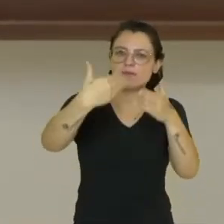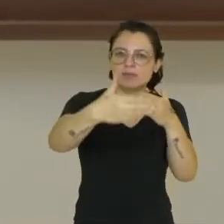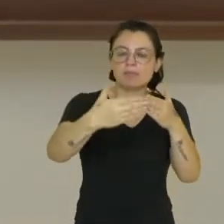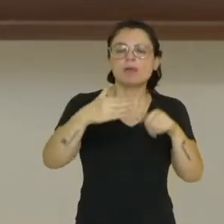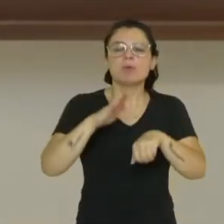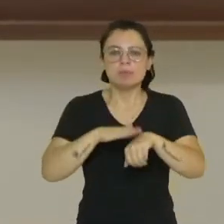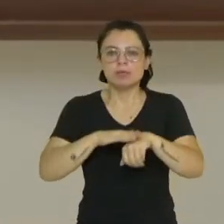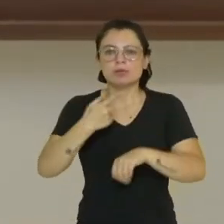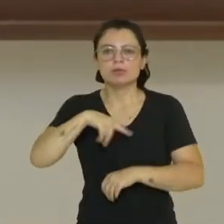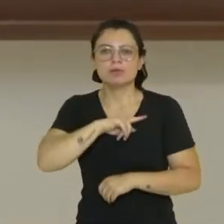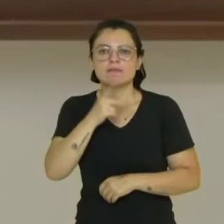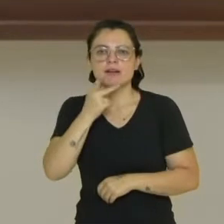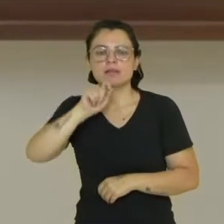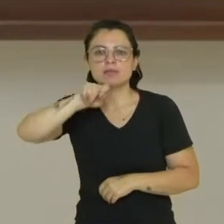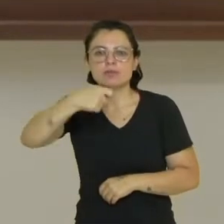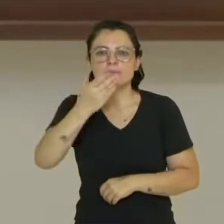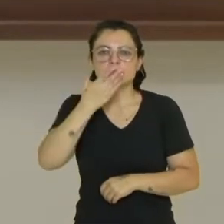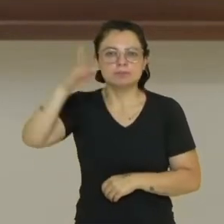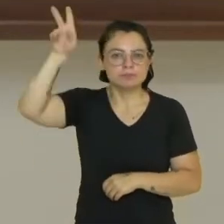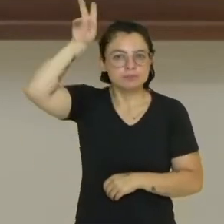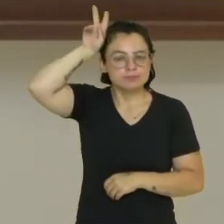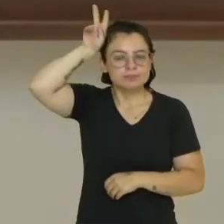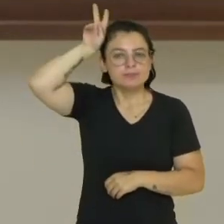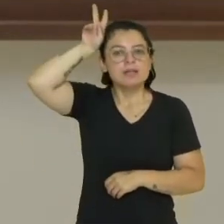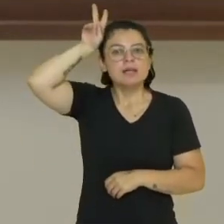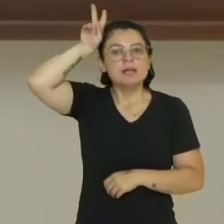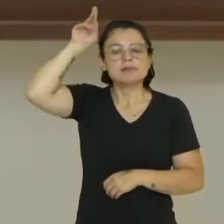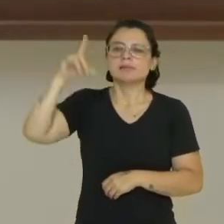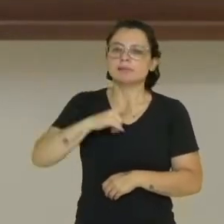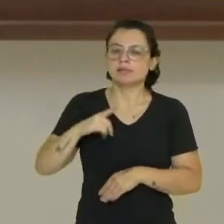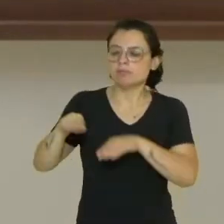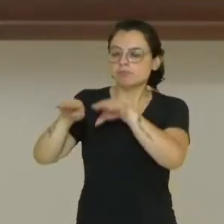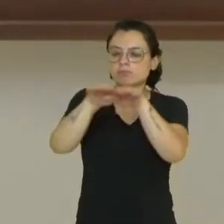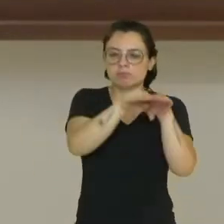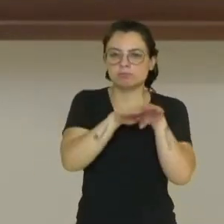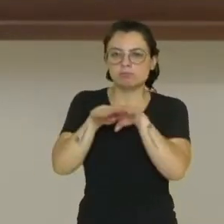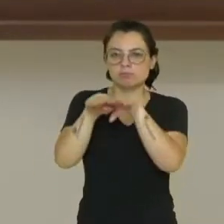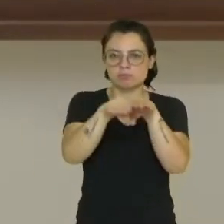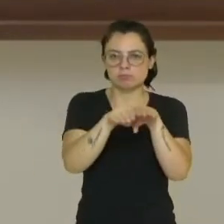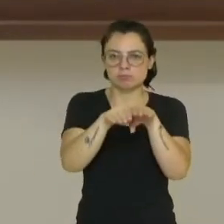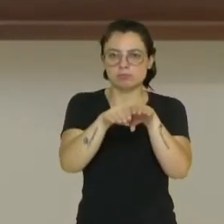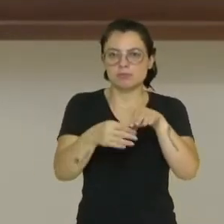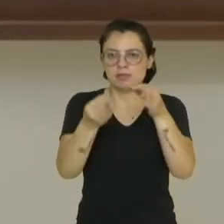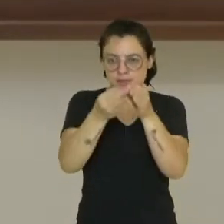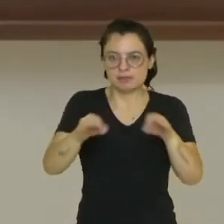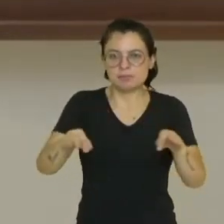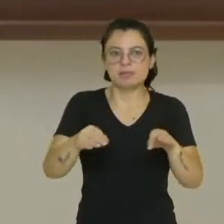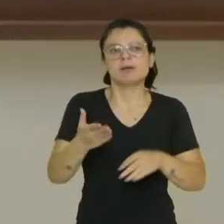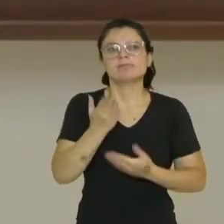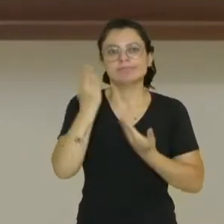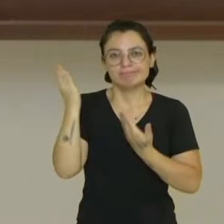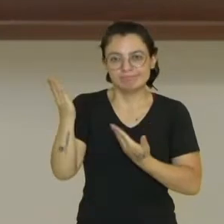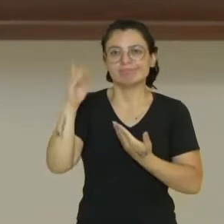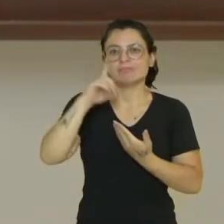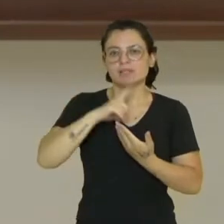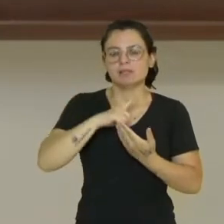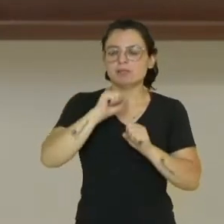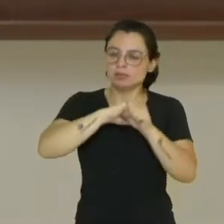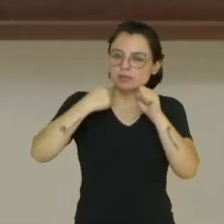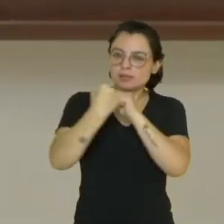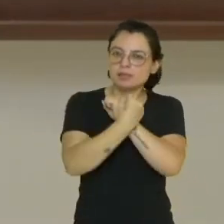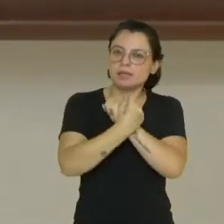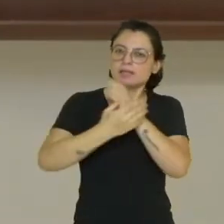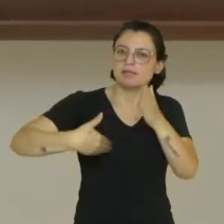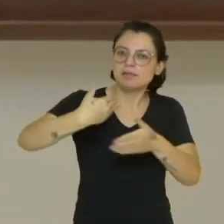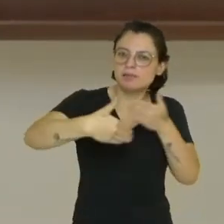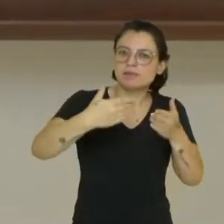quê? Sociedade igualitária. Não havia diferença de classes. Então é uma sociedade simples. E aqui uma sociedade desenvolvida que tem